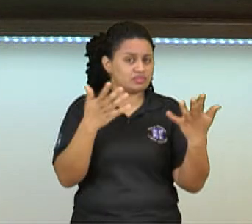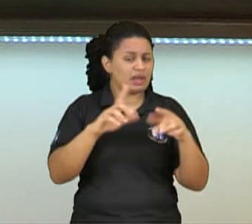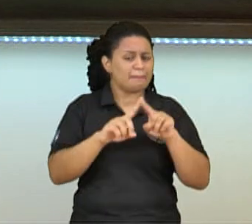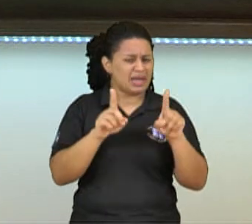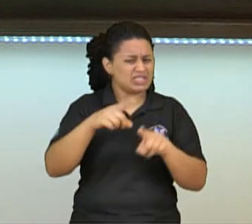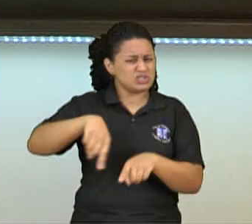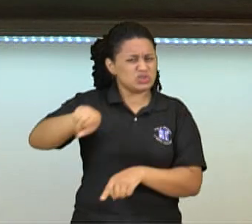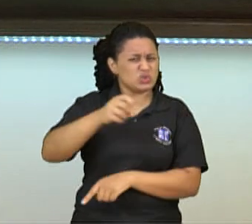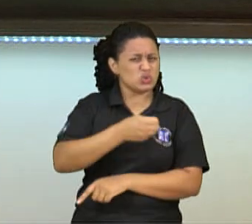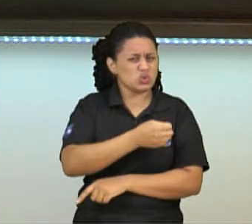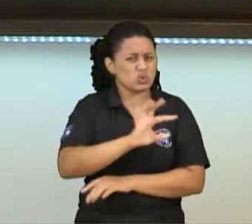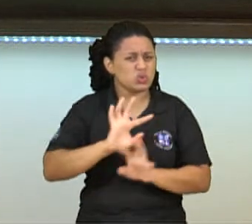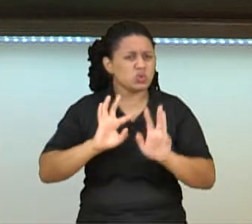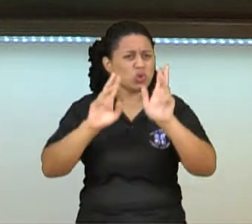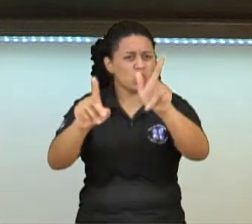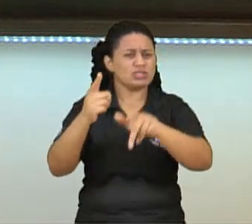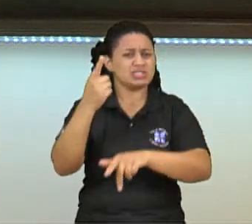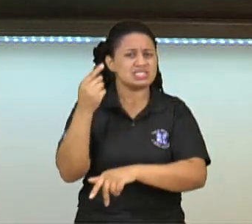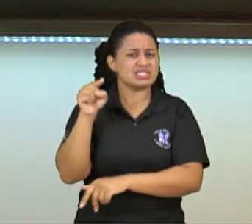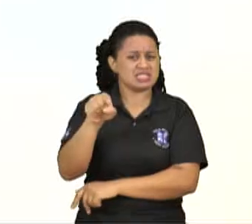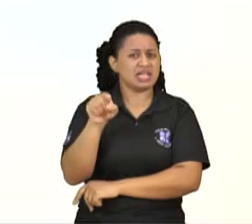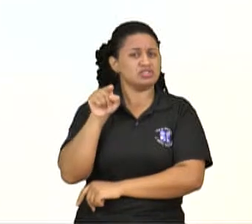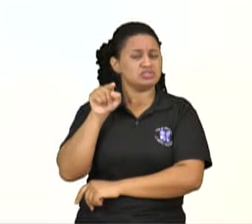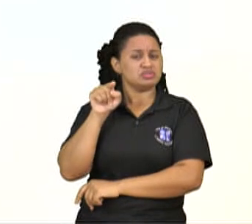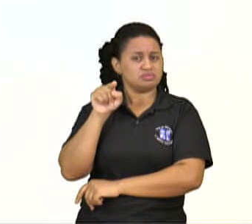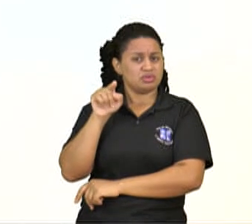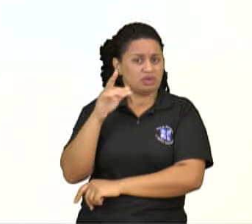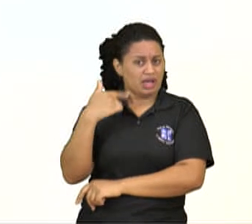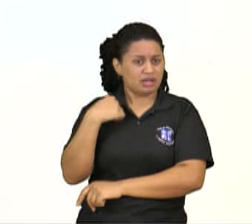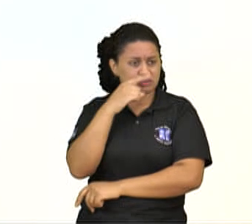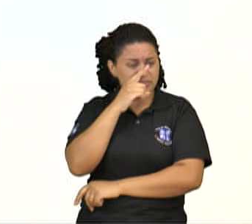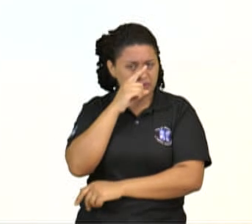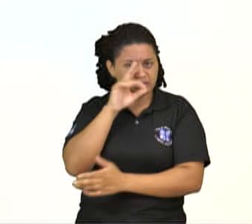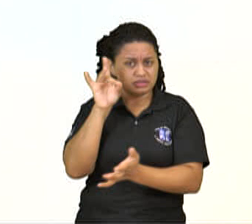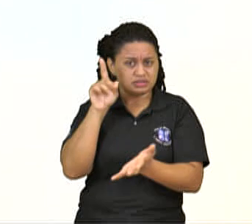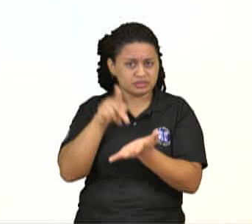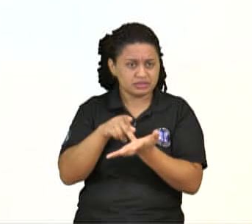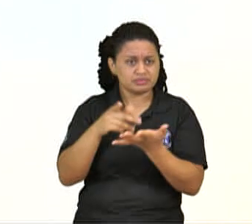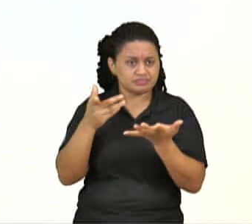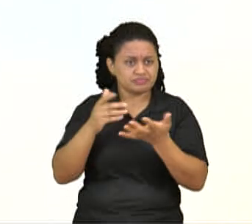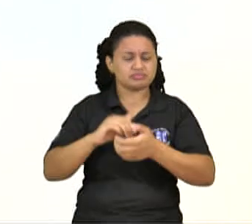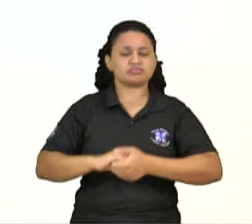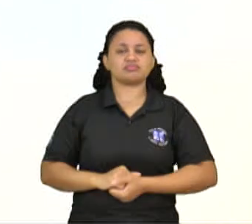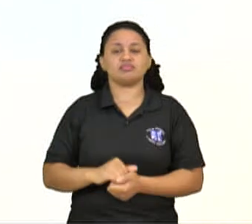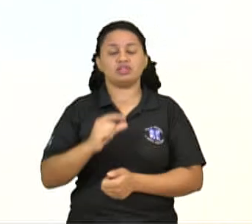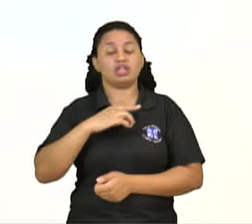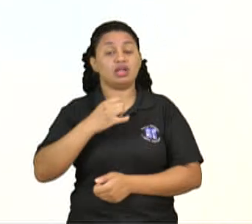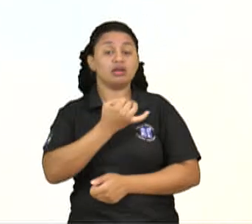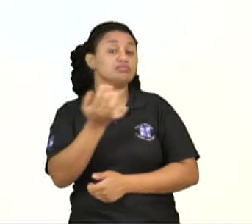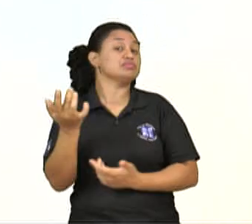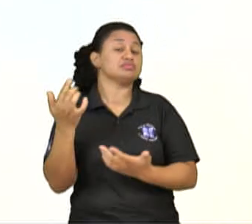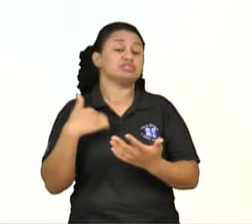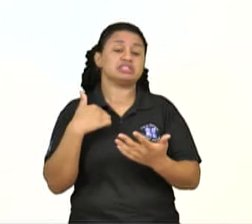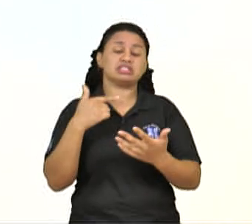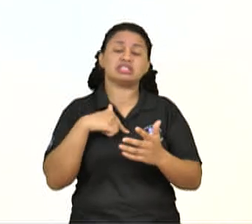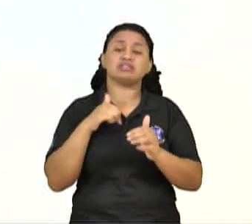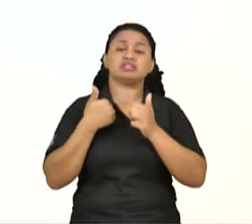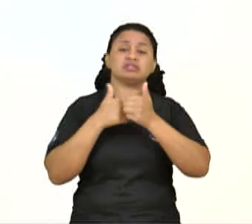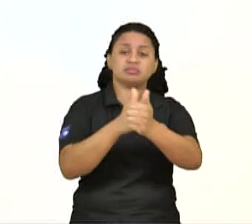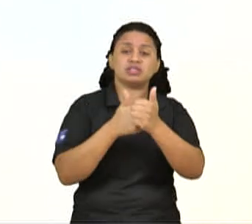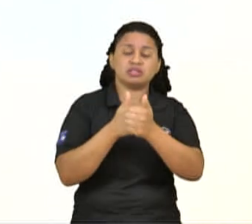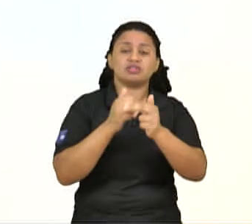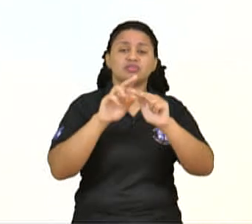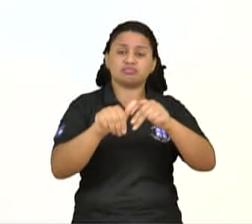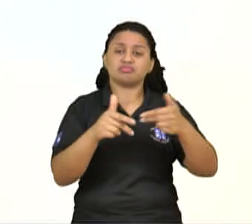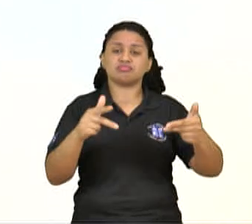todas elas, eram perigosas? Houve condenações injustas, perseguições por motivos pessoais.